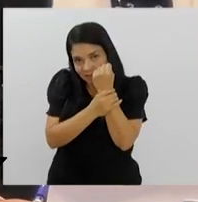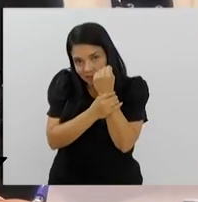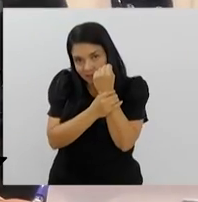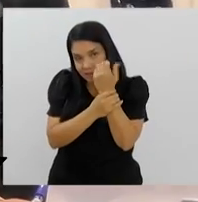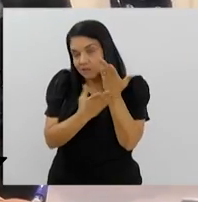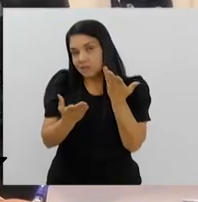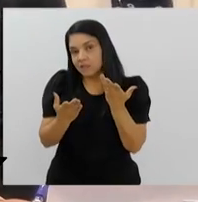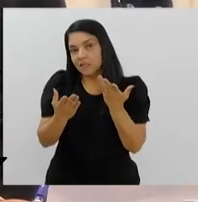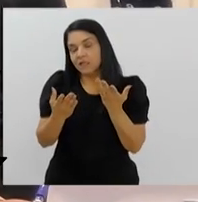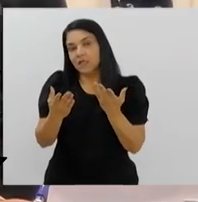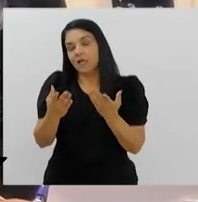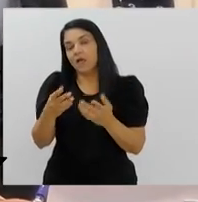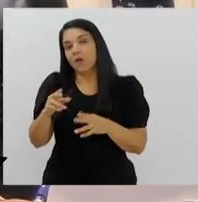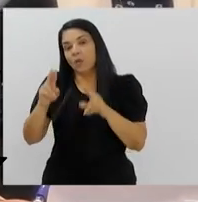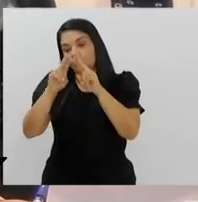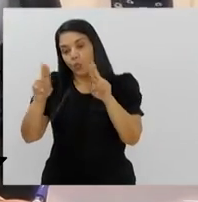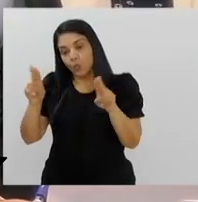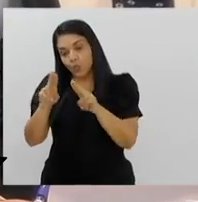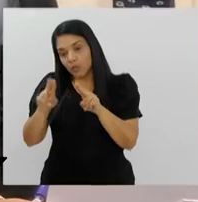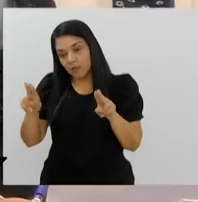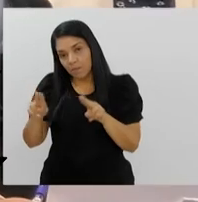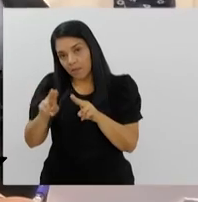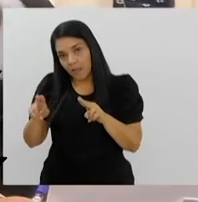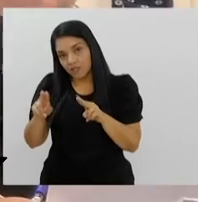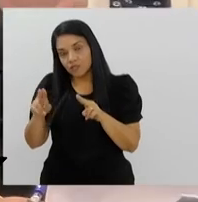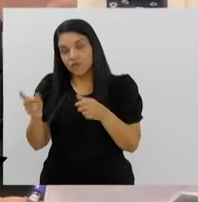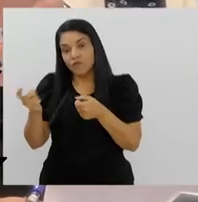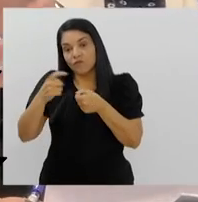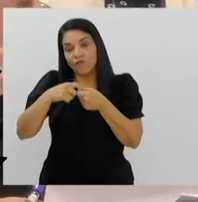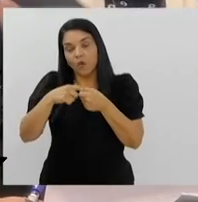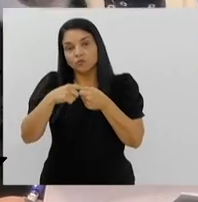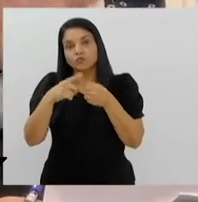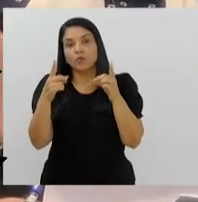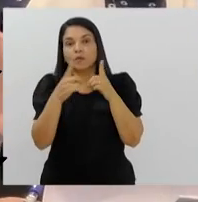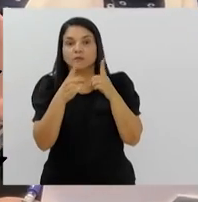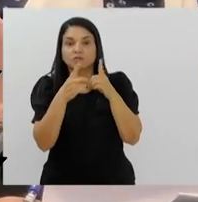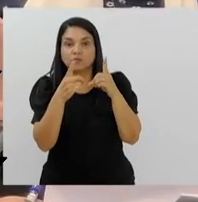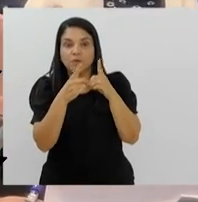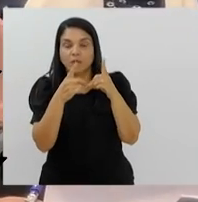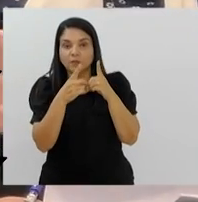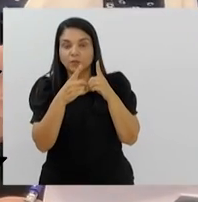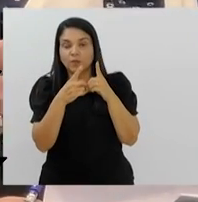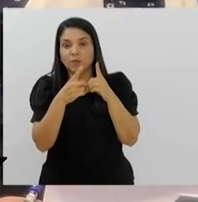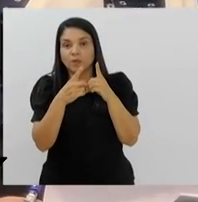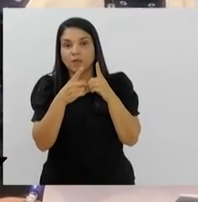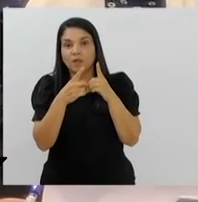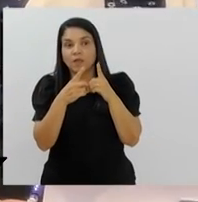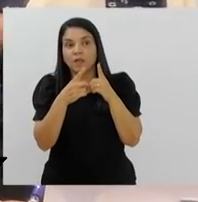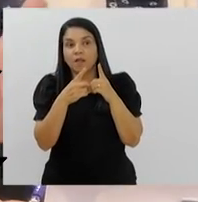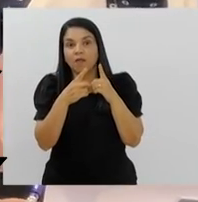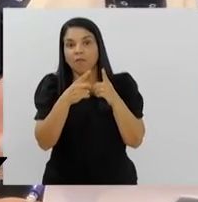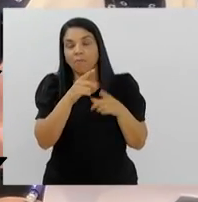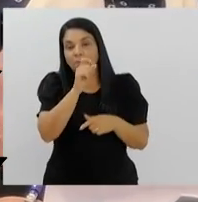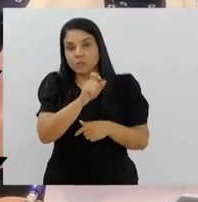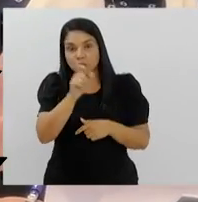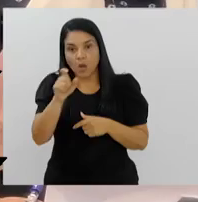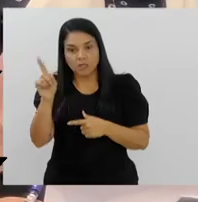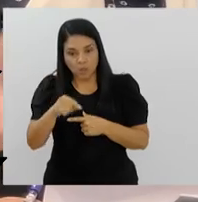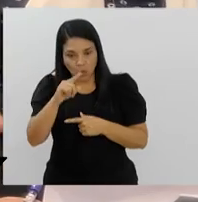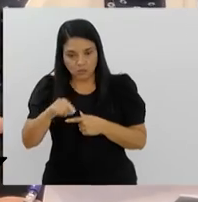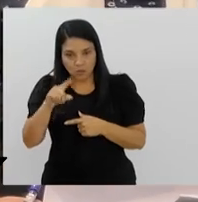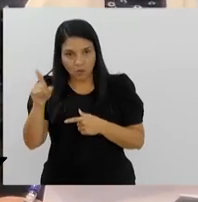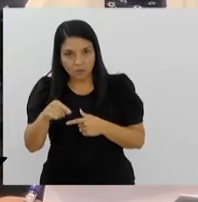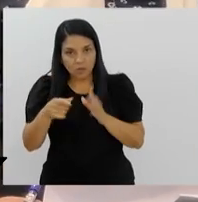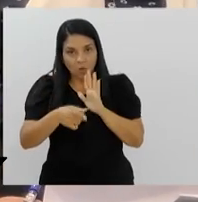volte com os atendimentos e e pegue o cancelamento que fez unilateralmente de um monte de gente eu não não não tenho poder para dizer isso